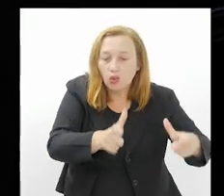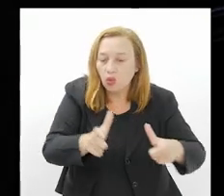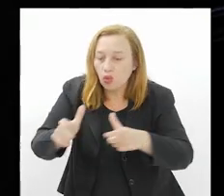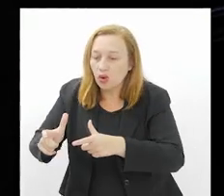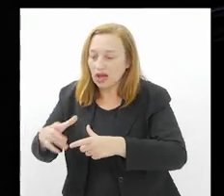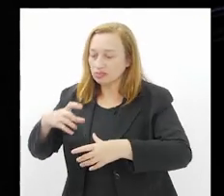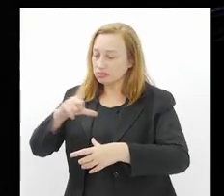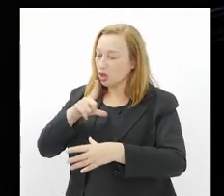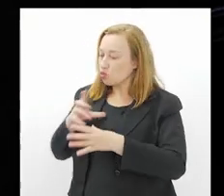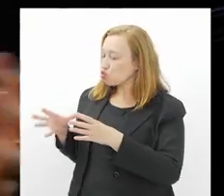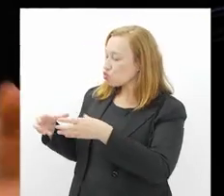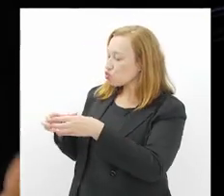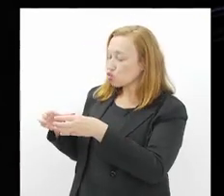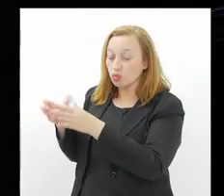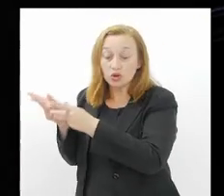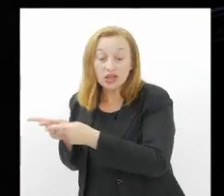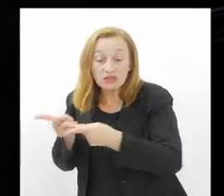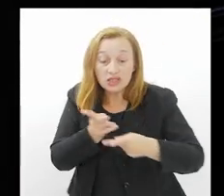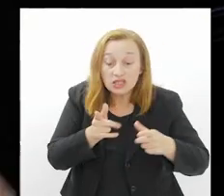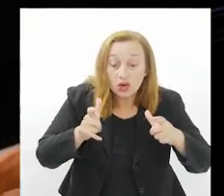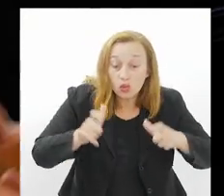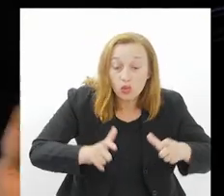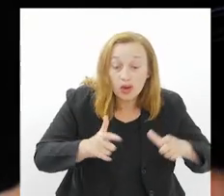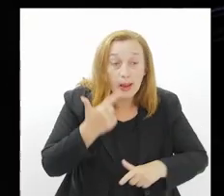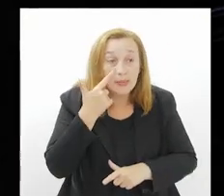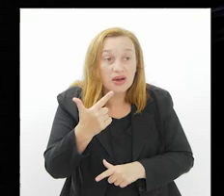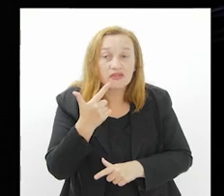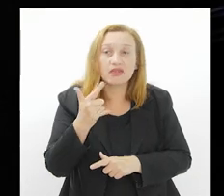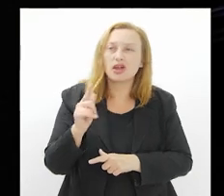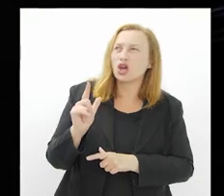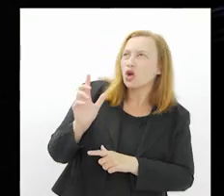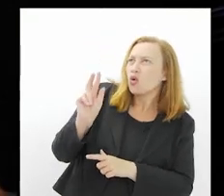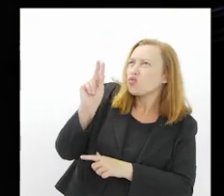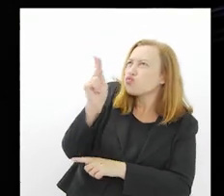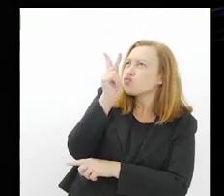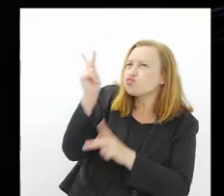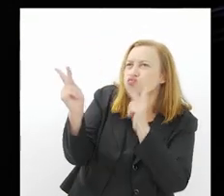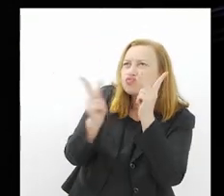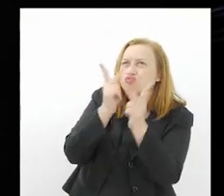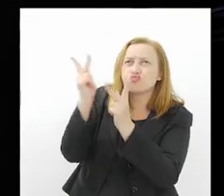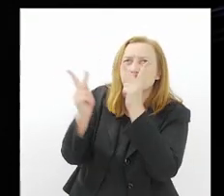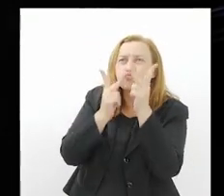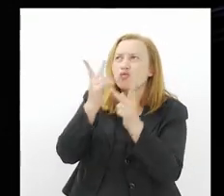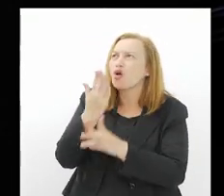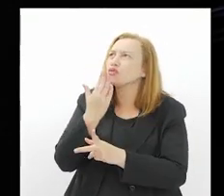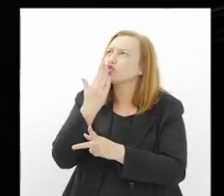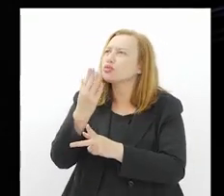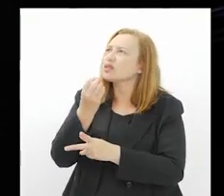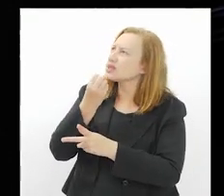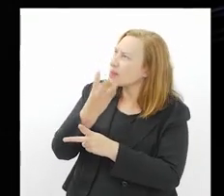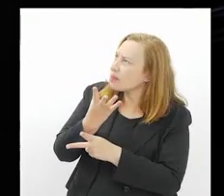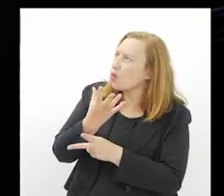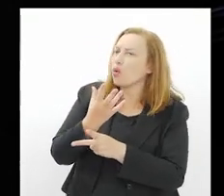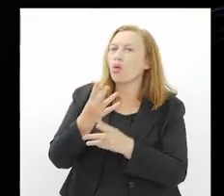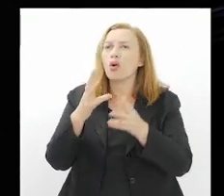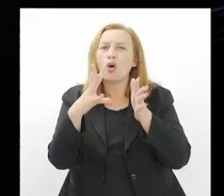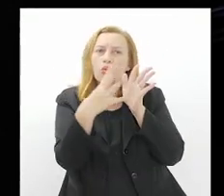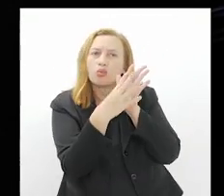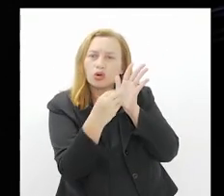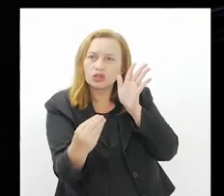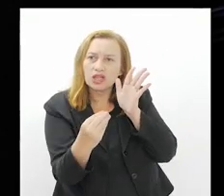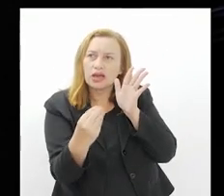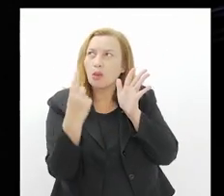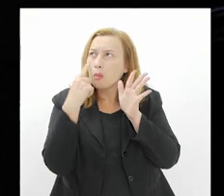campo, então você tem uma equipe que vai até um local que tem um potencial para a instalação dessa turbina, e você tem